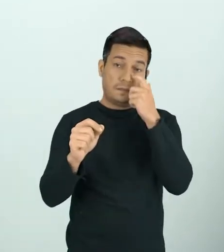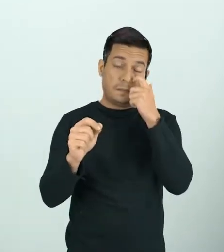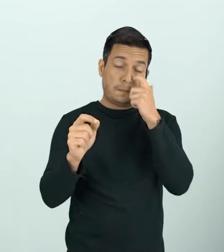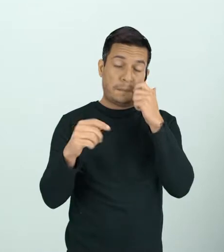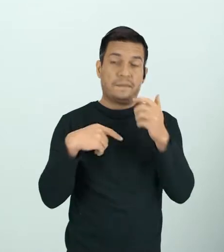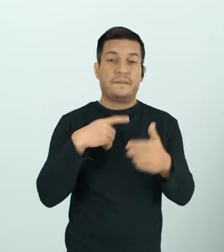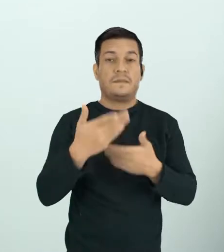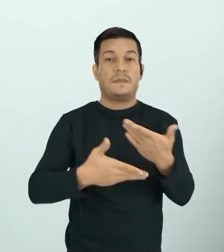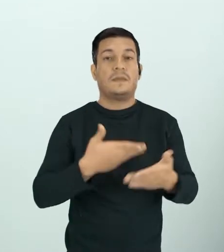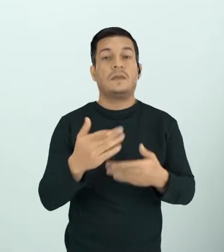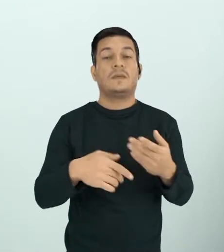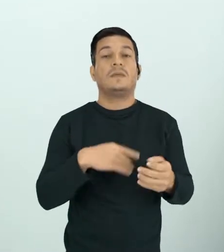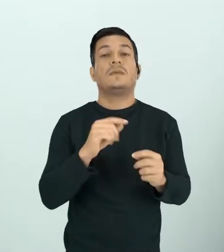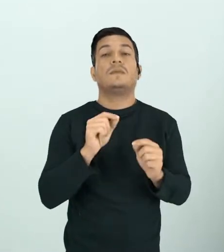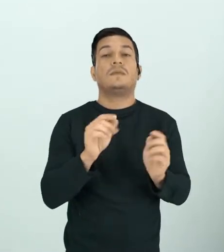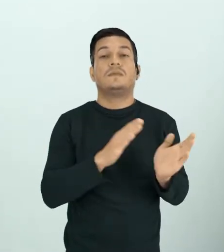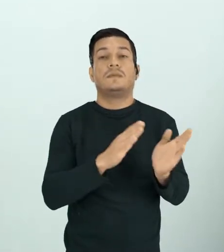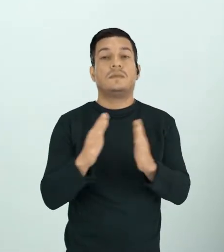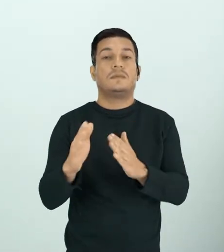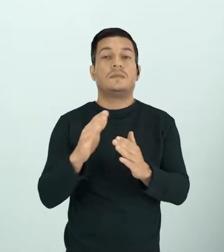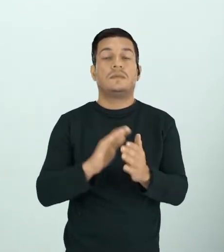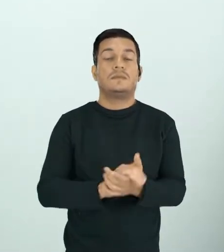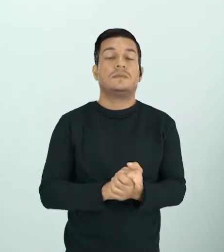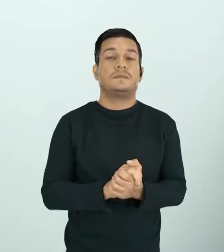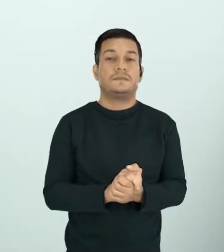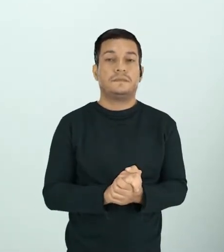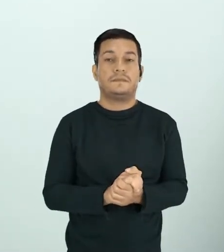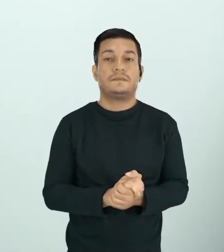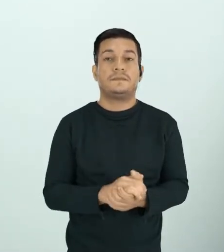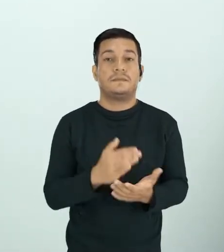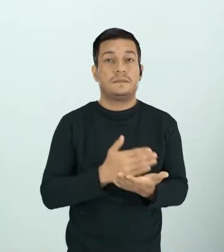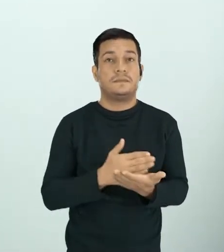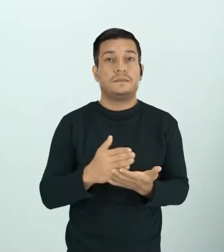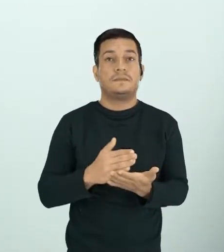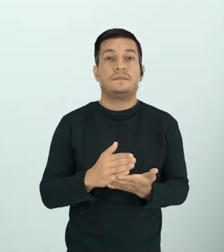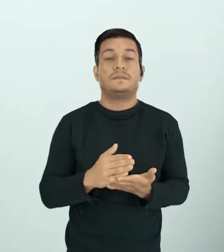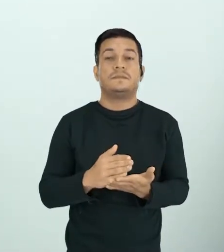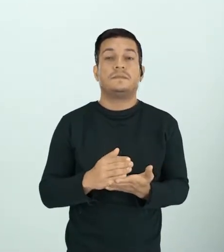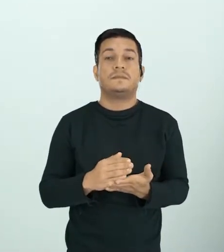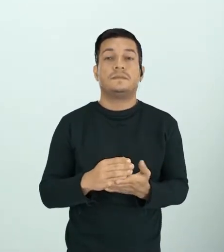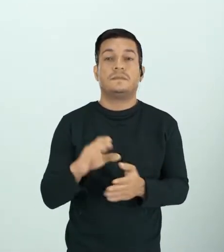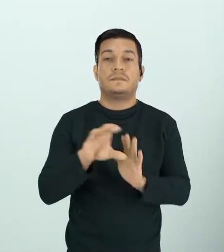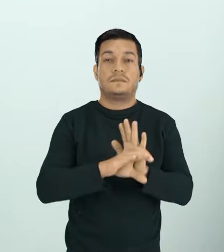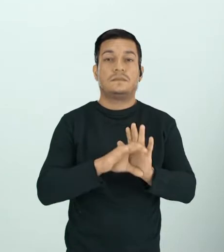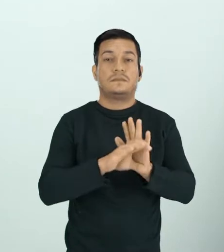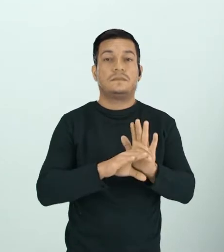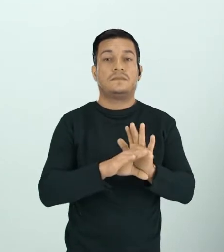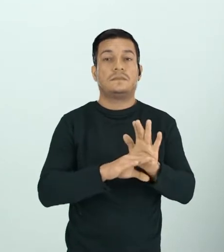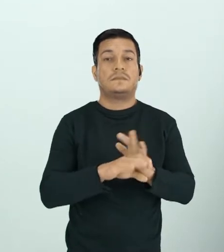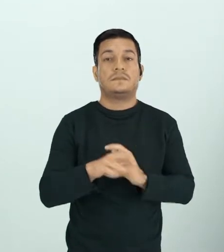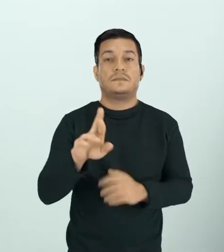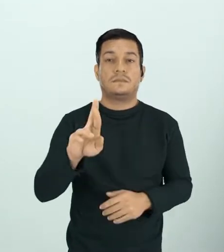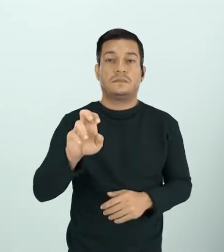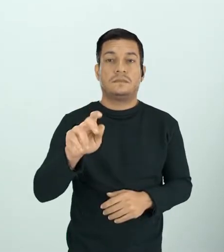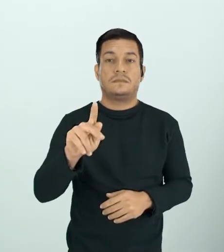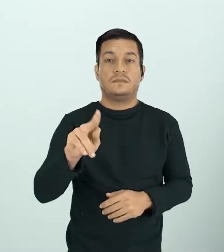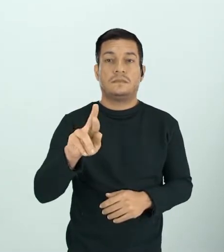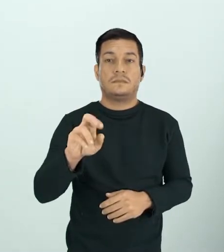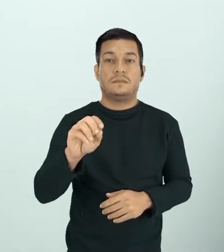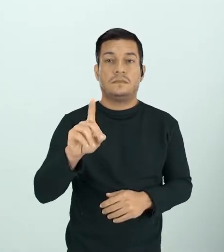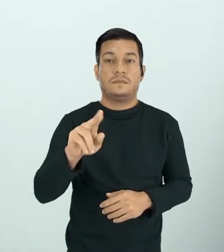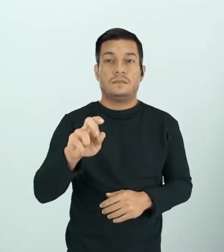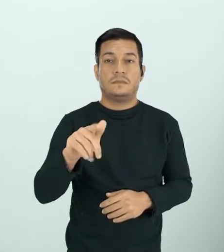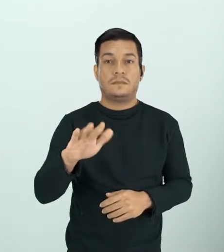todo o processo evolutivo da reprodução. Então, começando pelo conceito de reprodução.